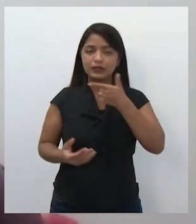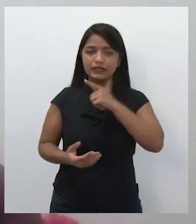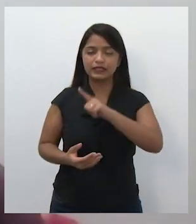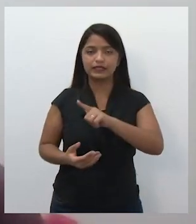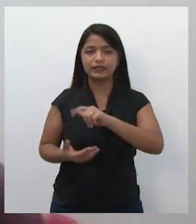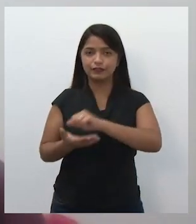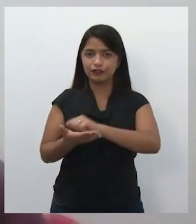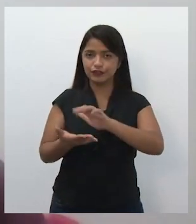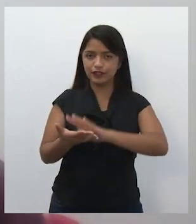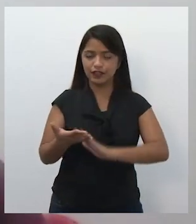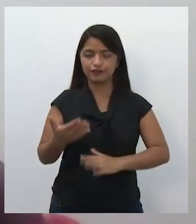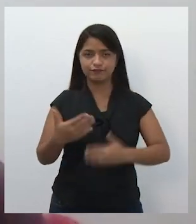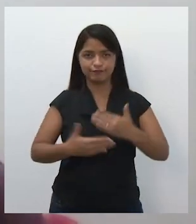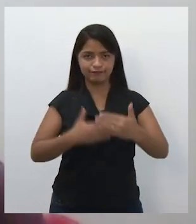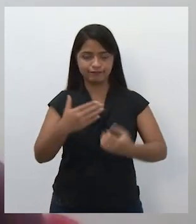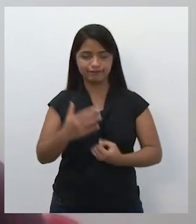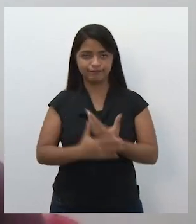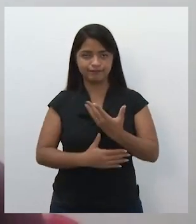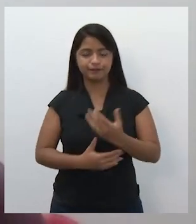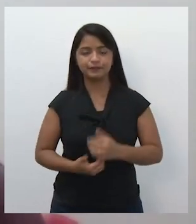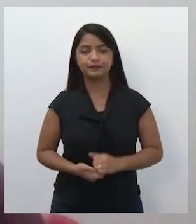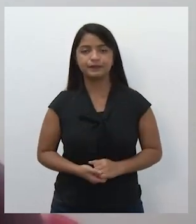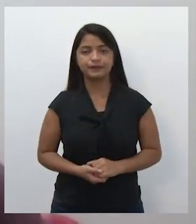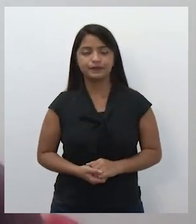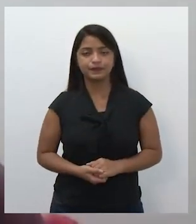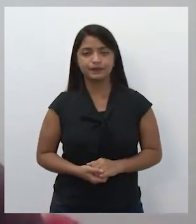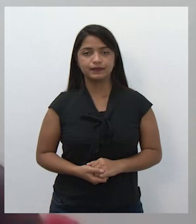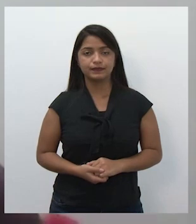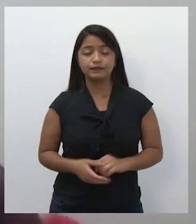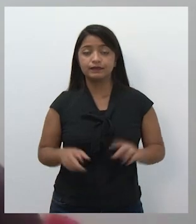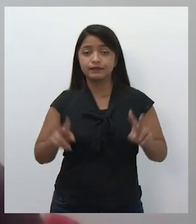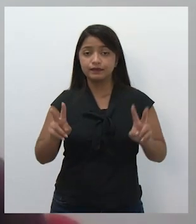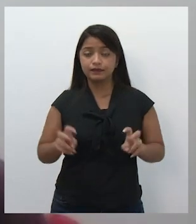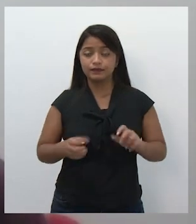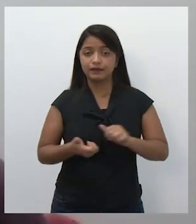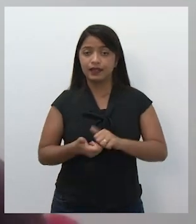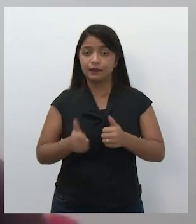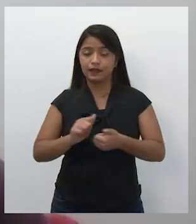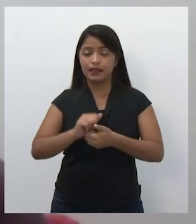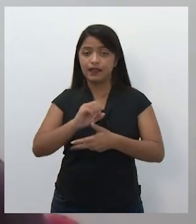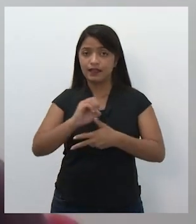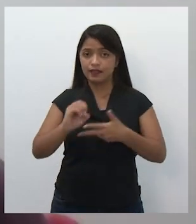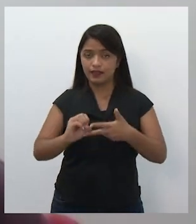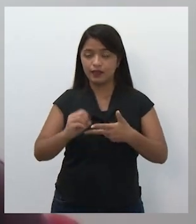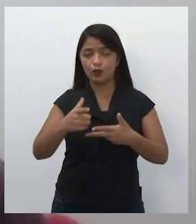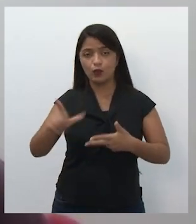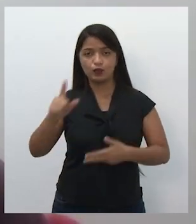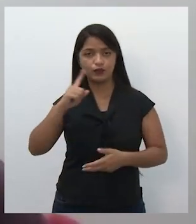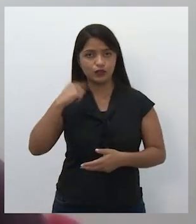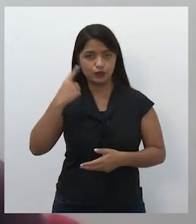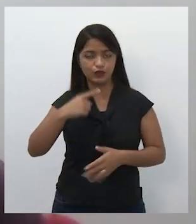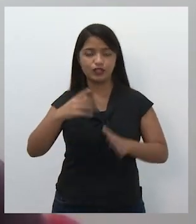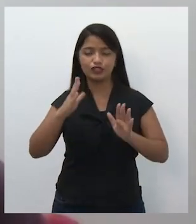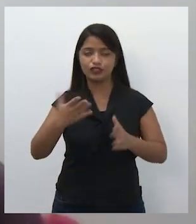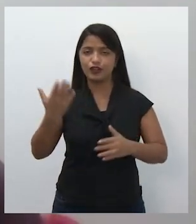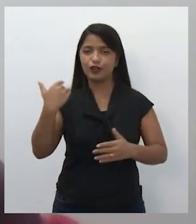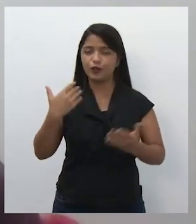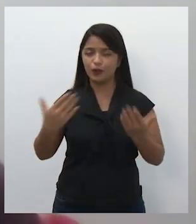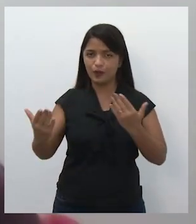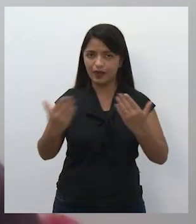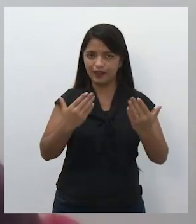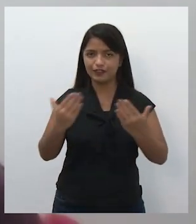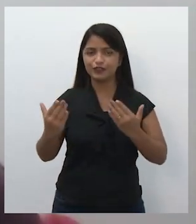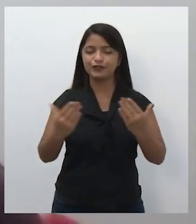essa atividade. Com relação à adequação ao Enem vestibulares, olha, nós já fizemos até um comparativo com a matriz